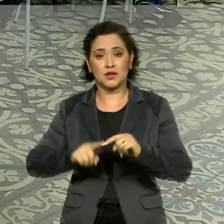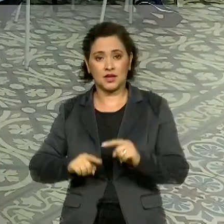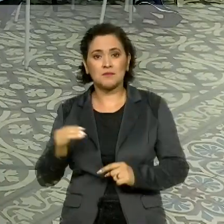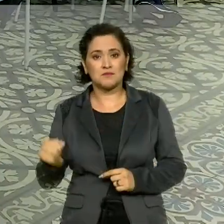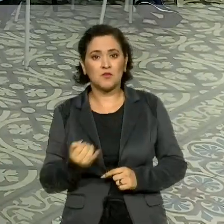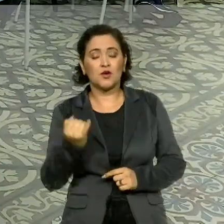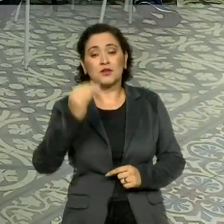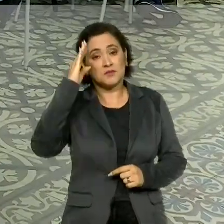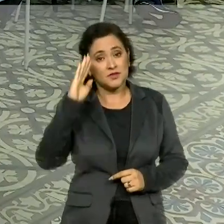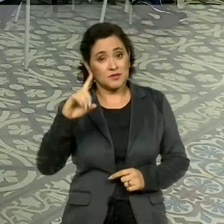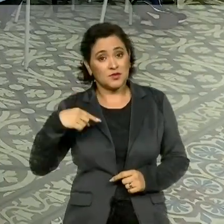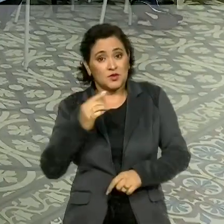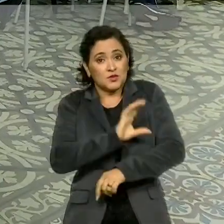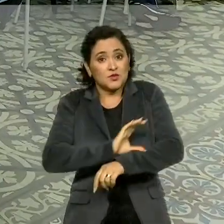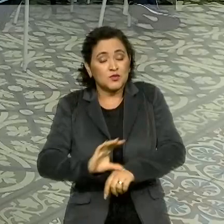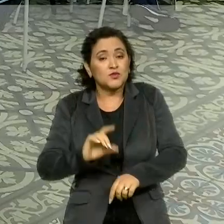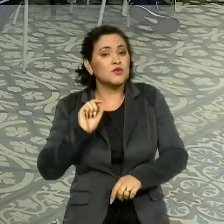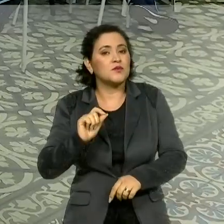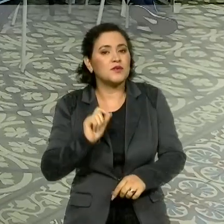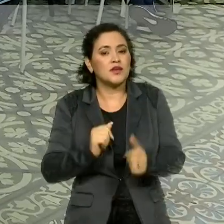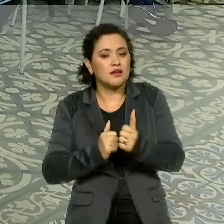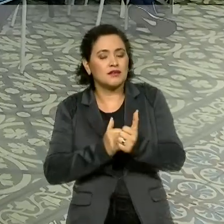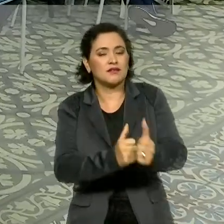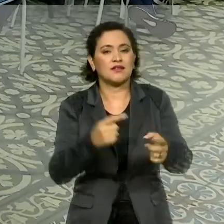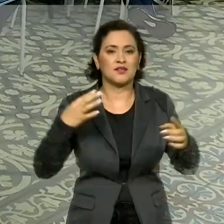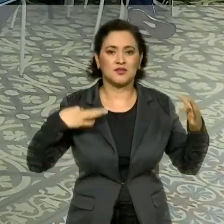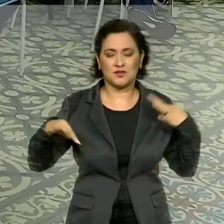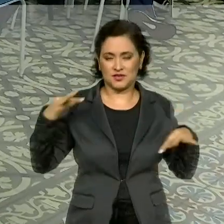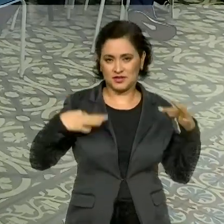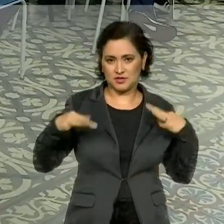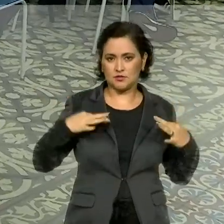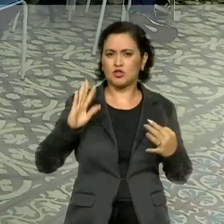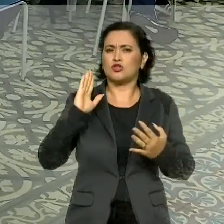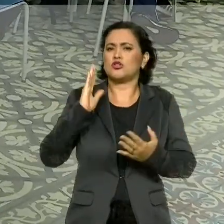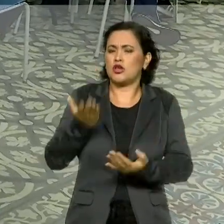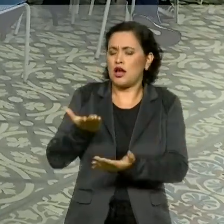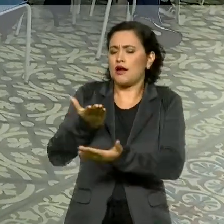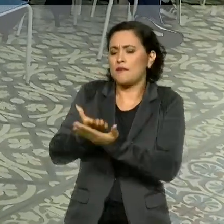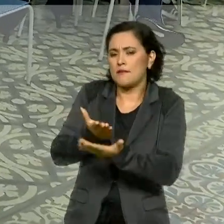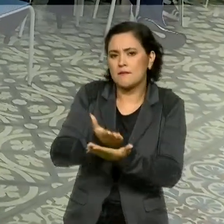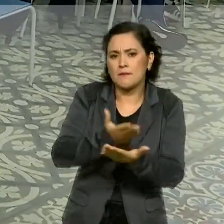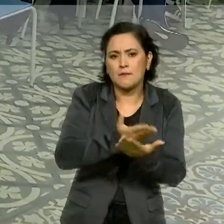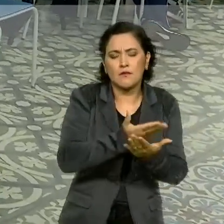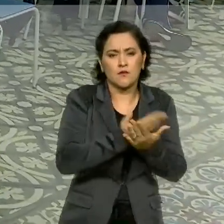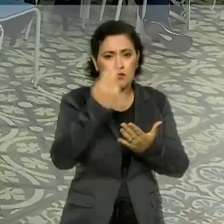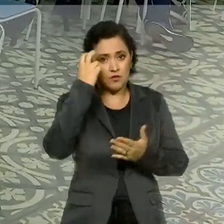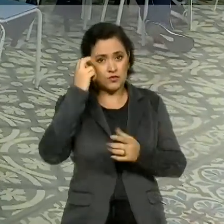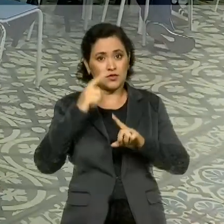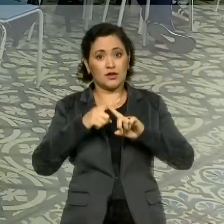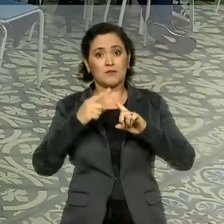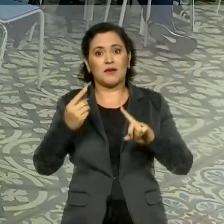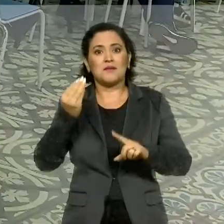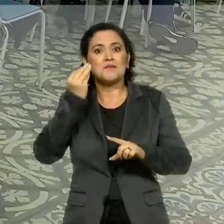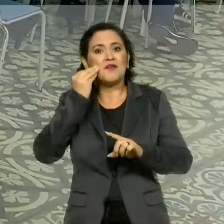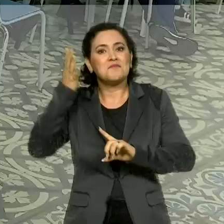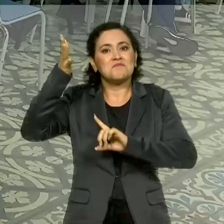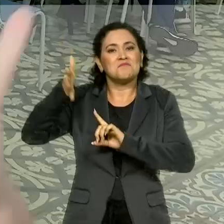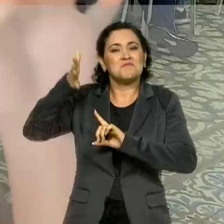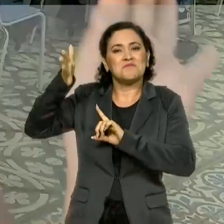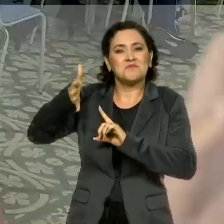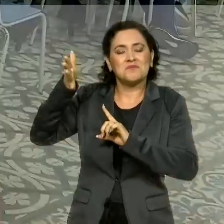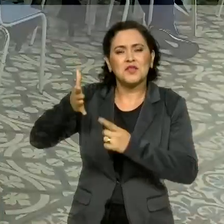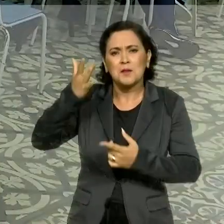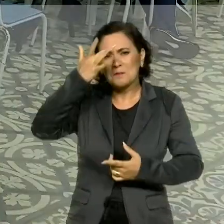a gente faz curso de guia de turismo né E a gente já teve aula sobre faz uma palestra com alguém que entende assim é uma